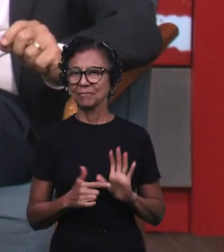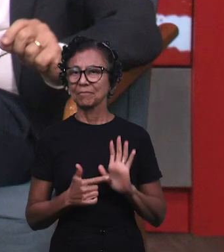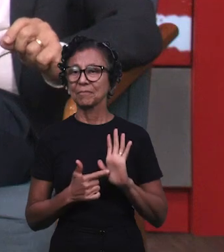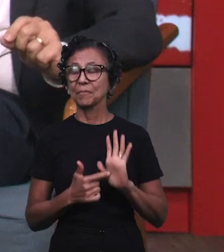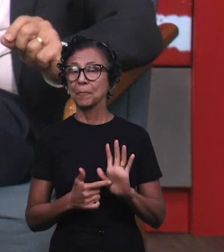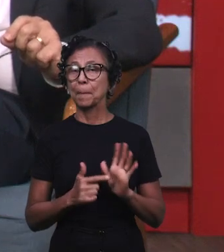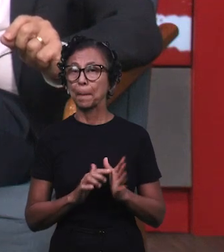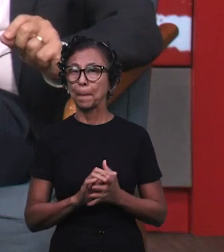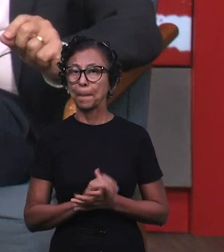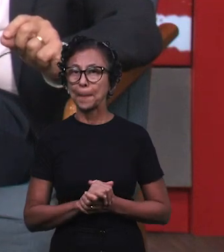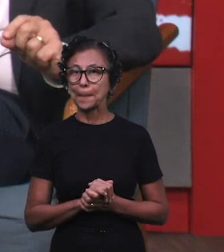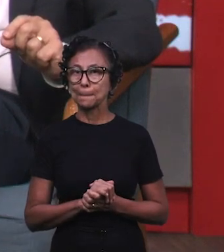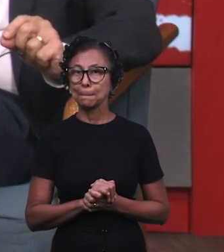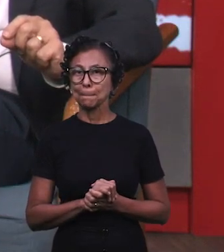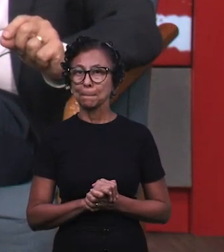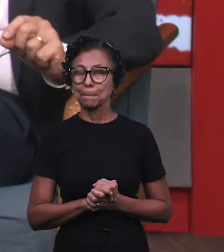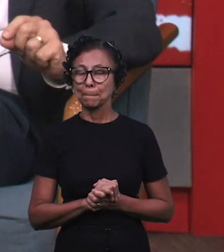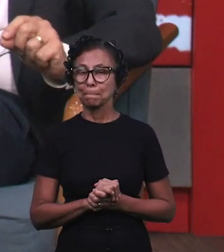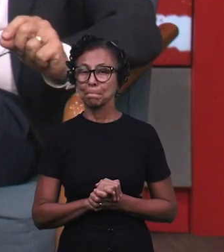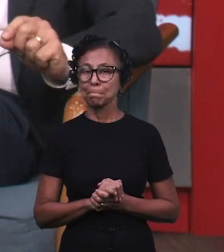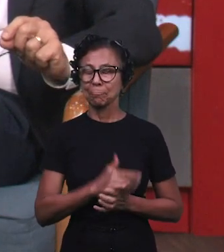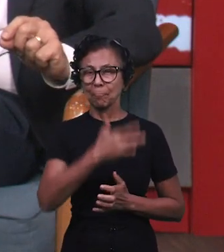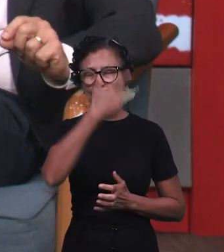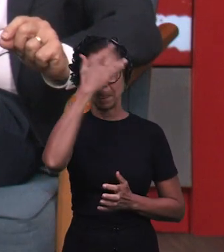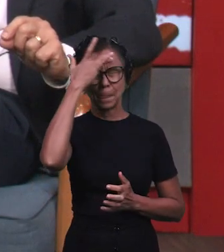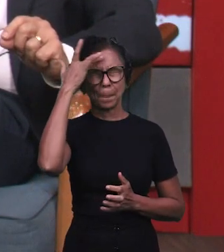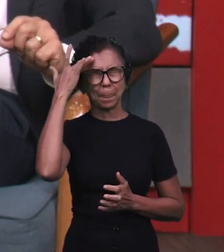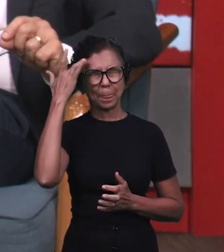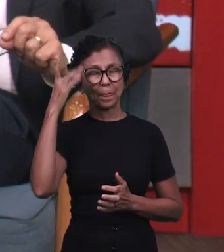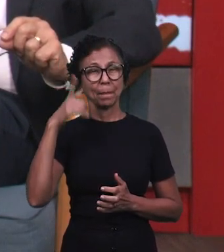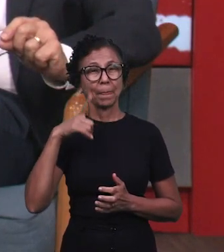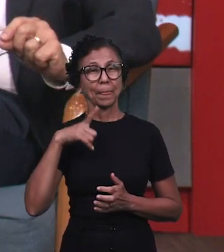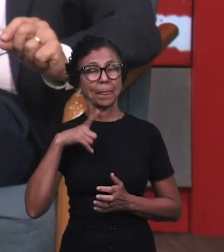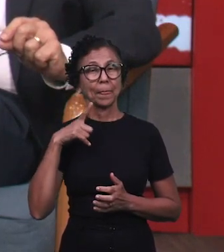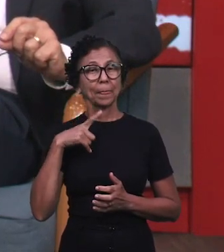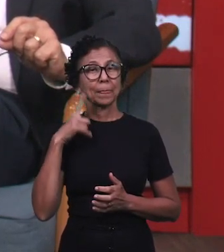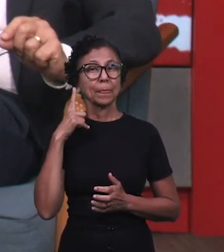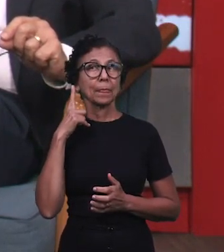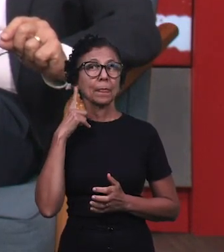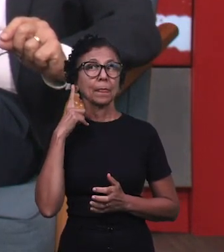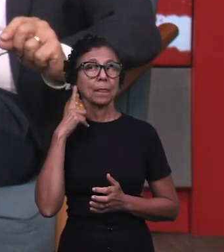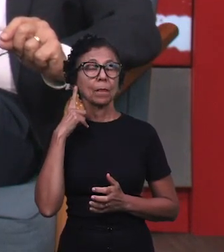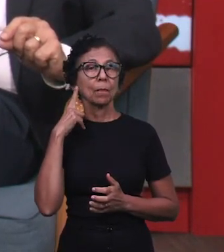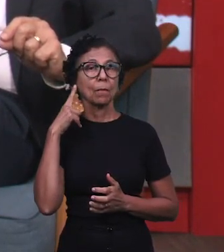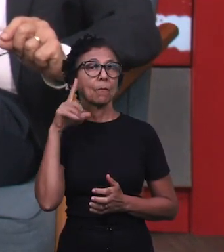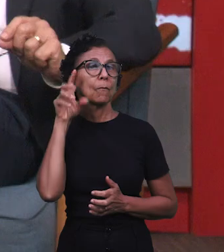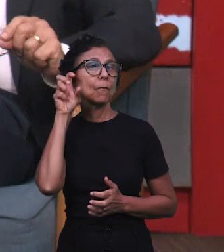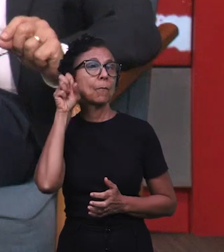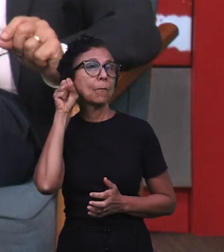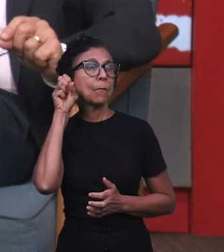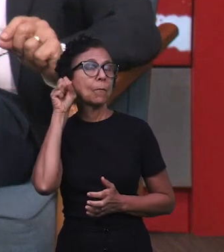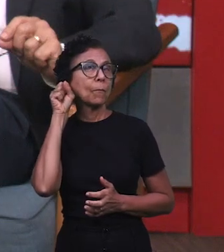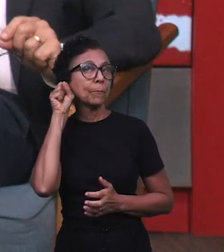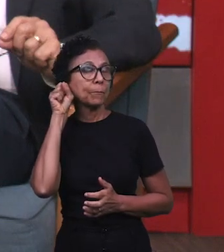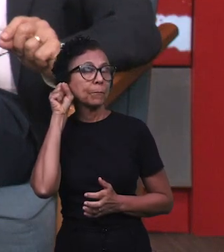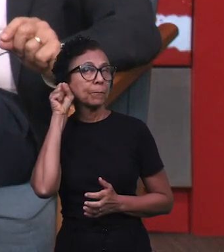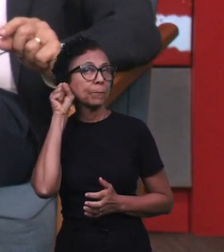diz? Quem tem ouvidos para ouvir, ouça.